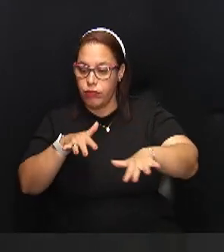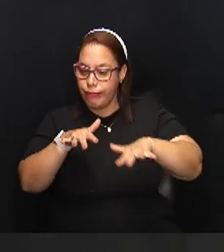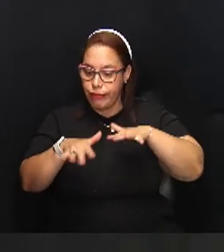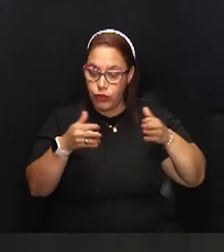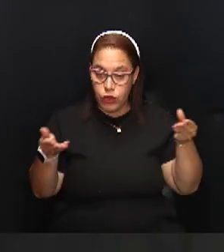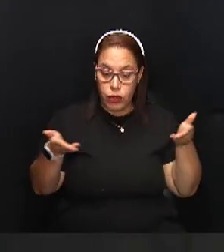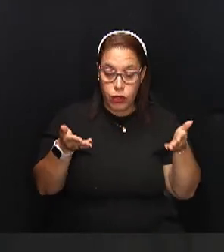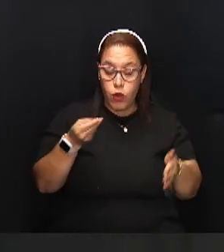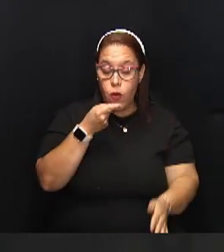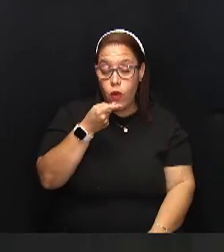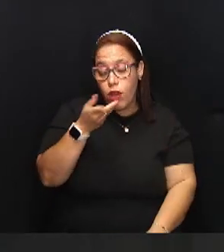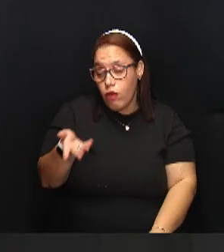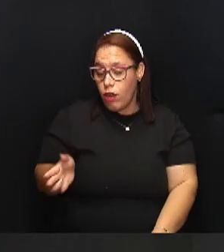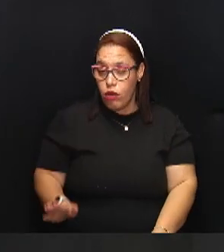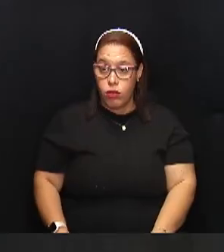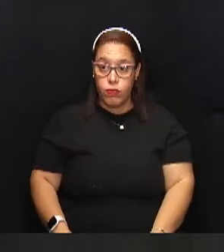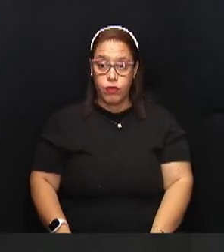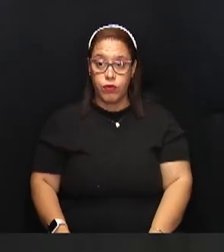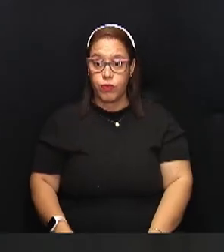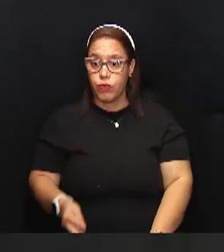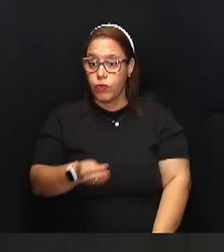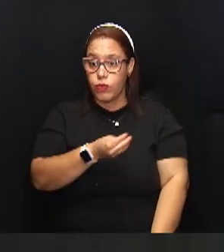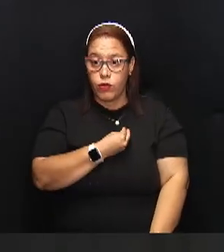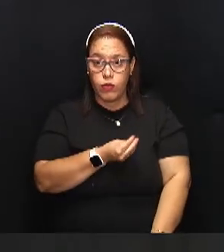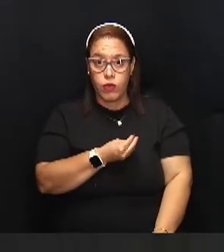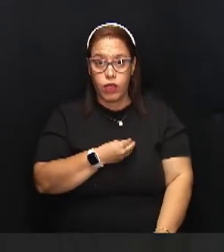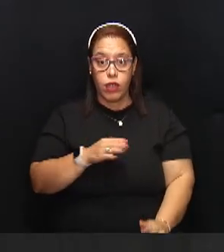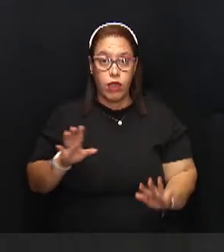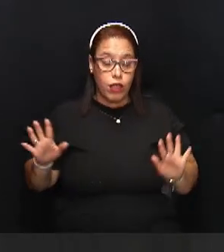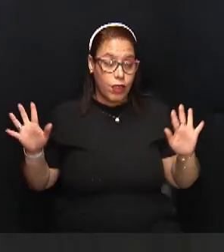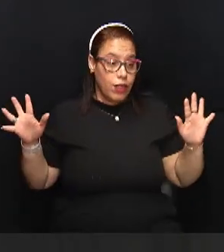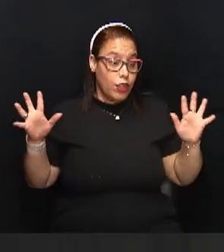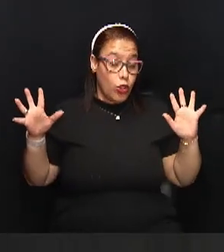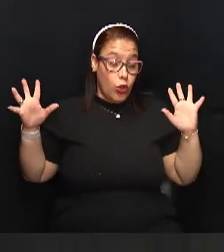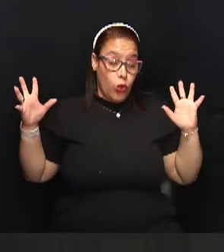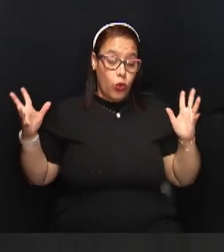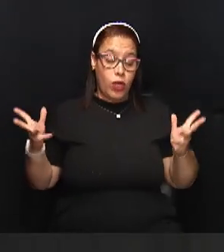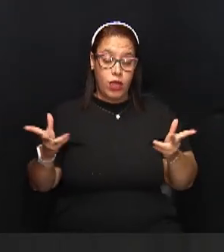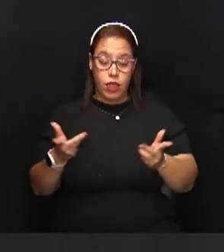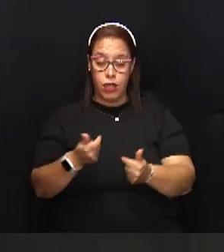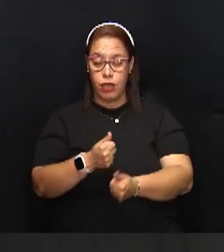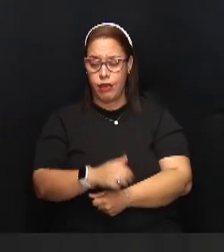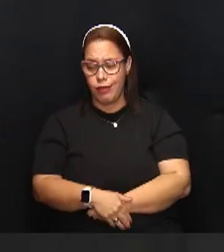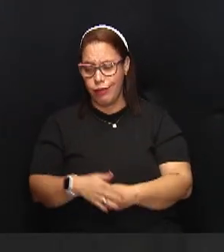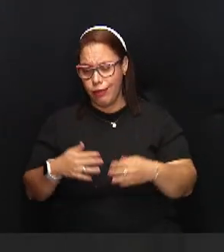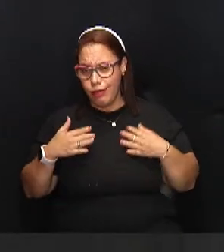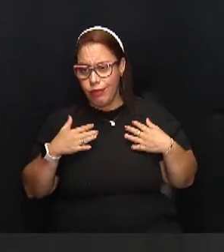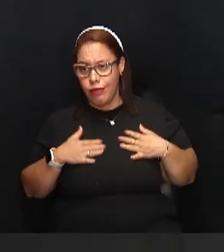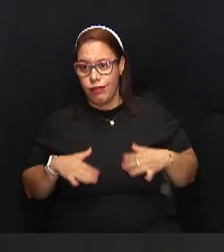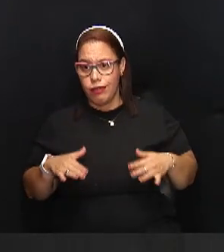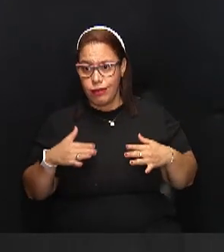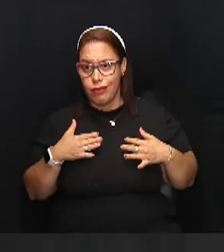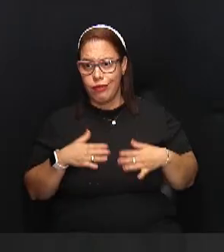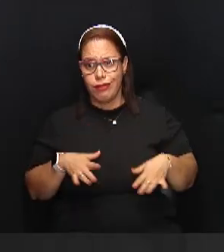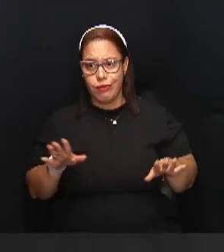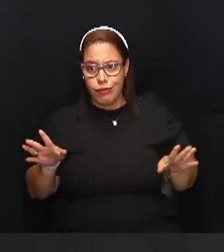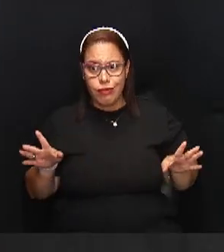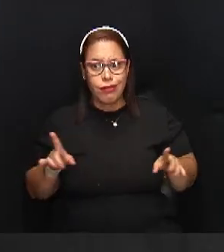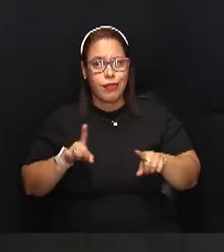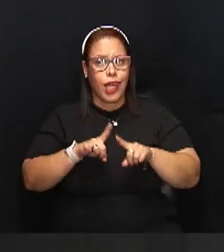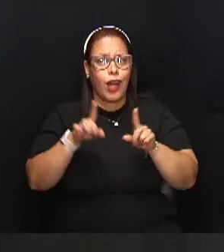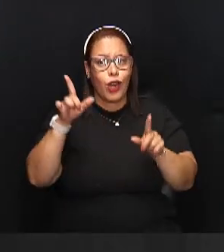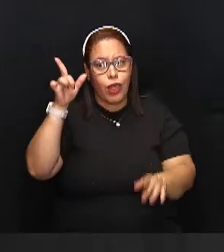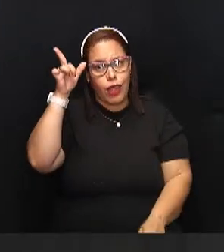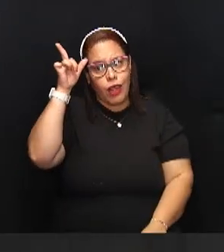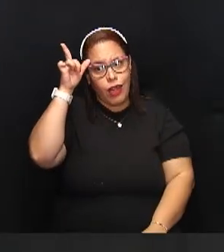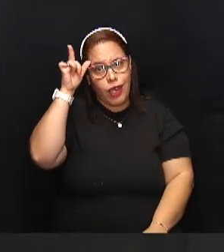como você bem disse, hoje nós estamos vivendo um mar de brigadeiro, né? Muito mais tranquilo, muito mais sossegado, um mar de calmaria,